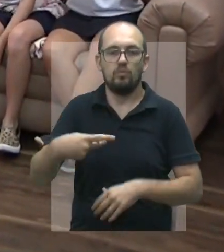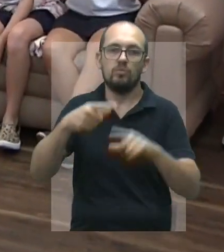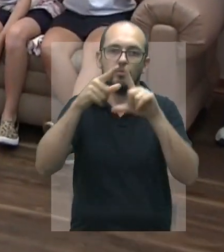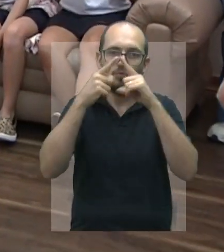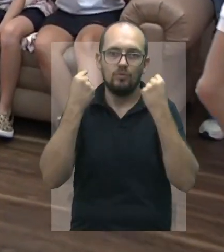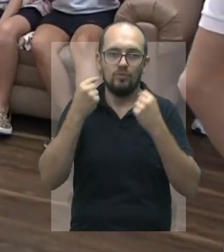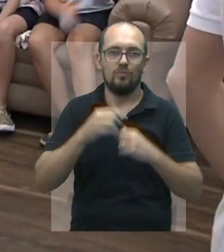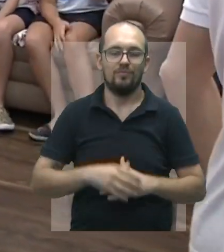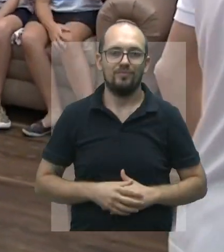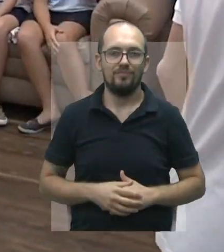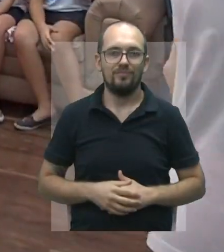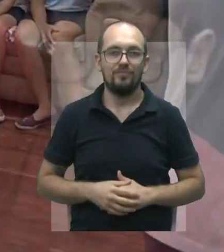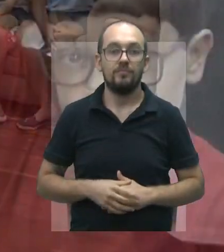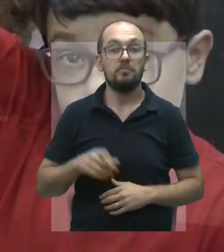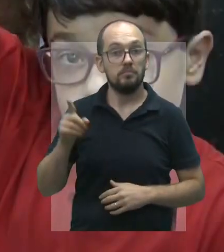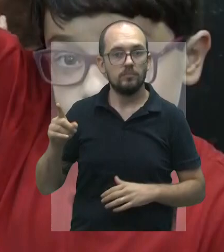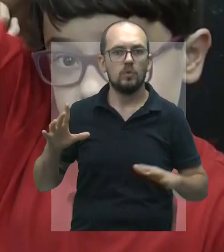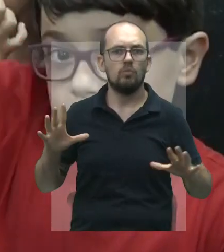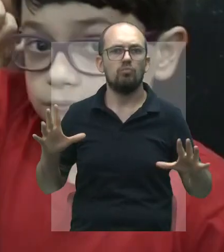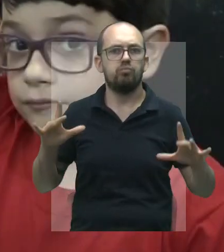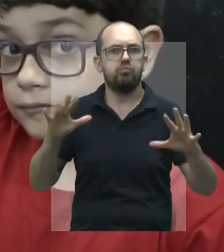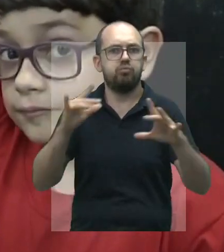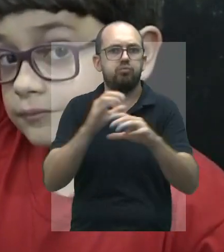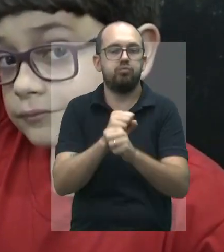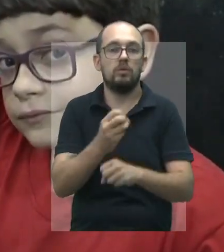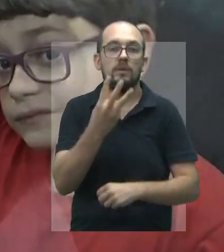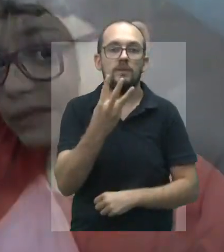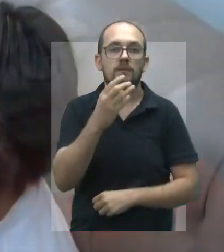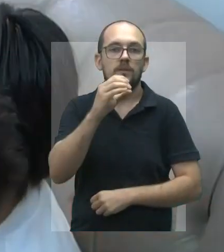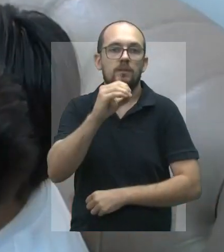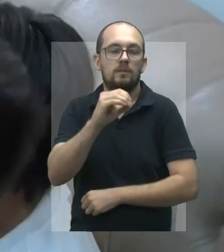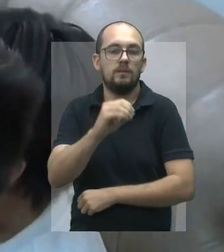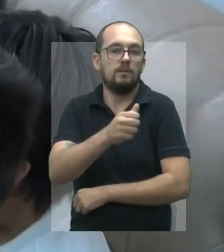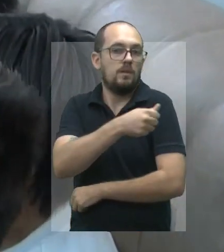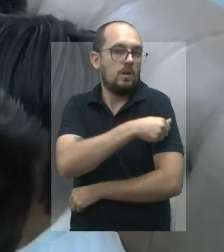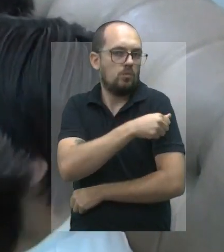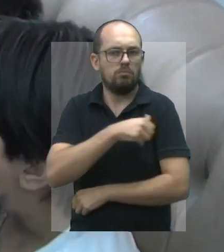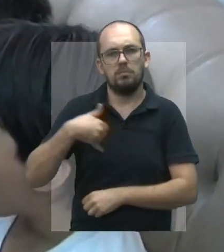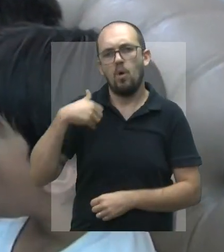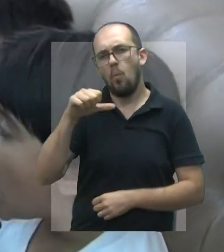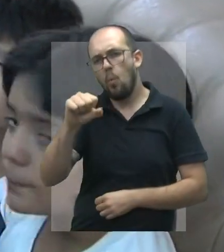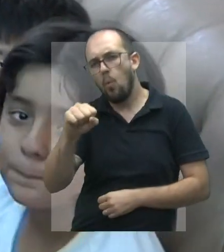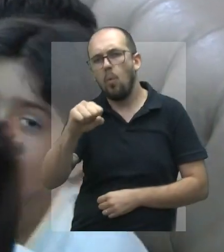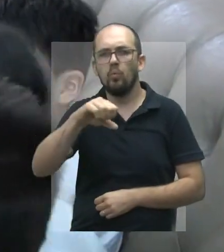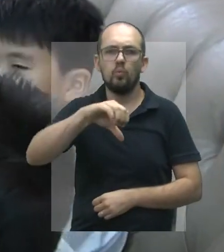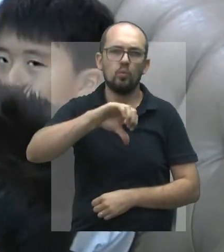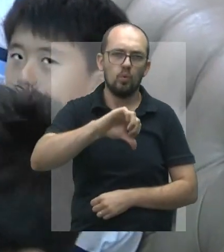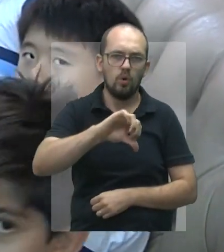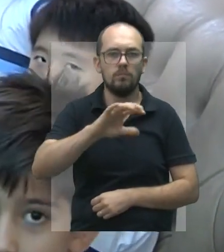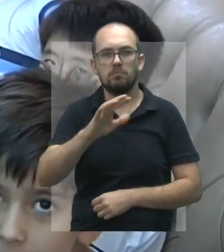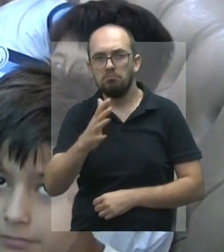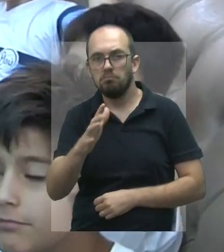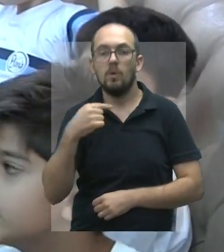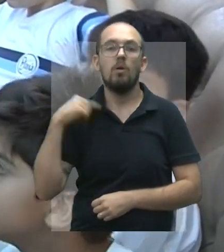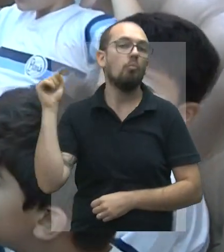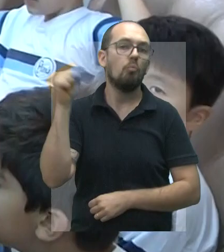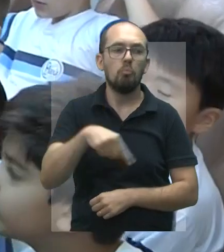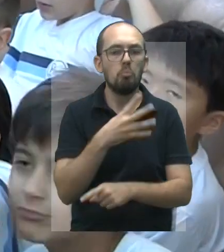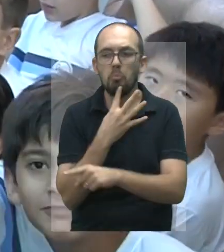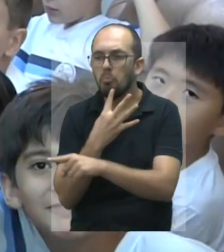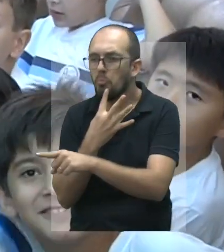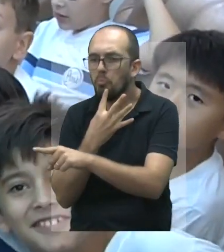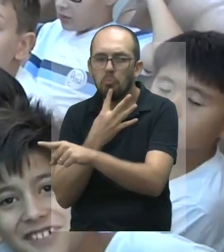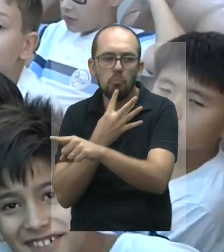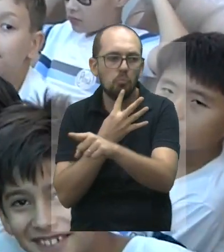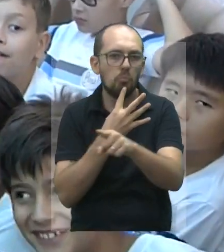Raul Bauab. Ao todo, cerca de 30 alunos de 8 e 9 anos de idade puderam conhecer a sede dos poderes